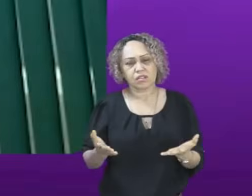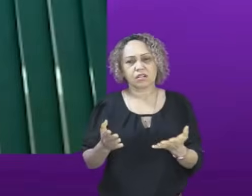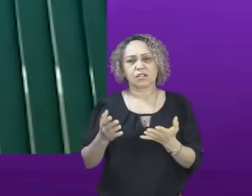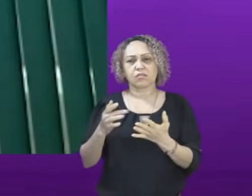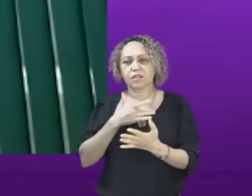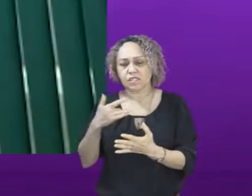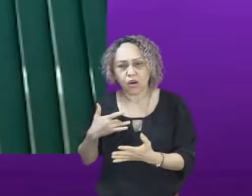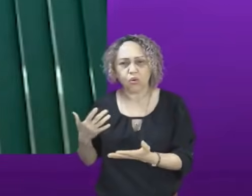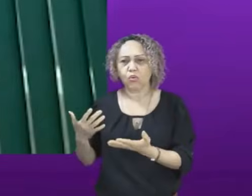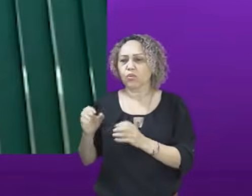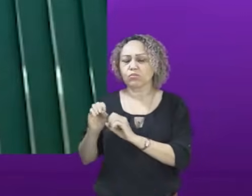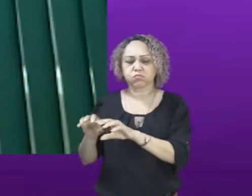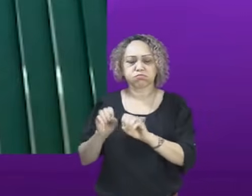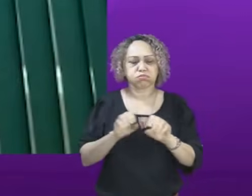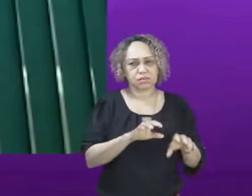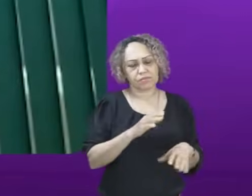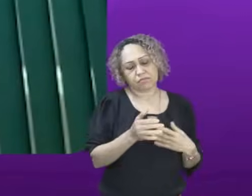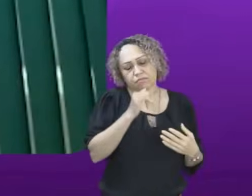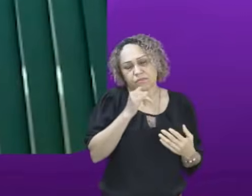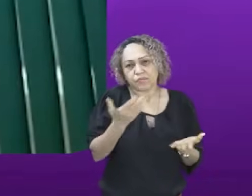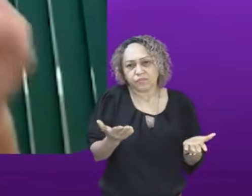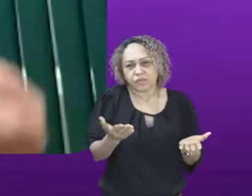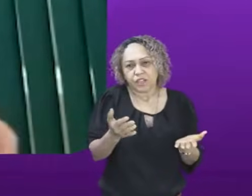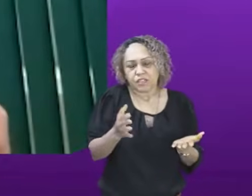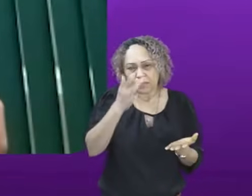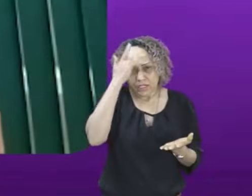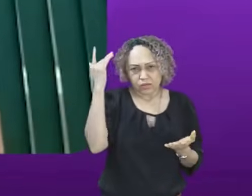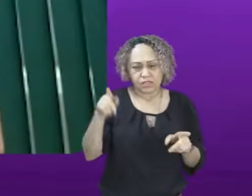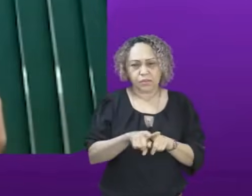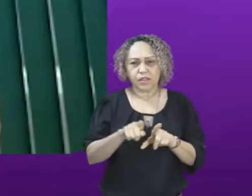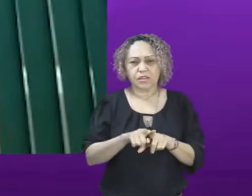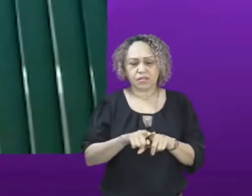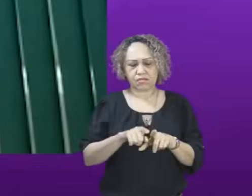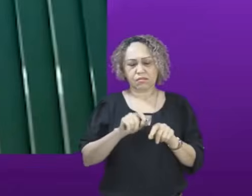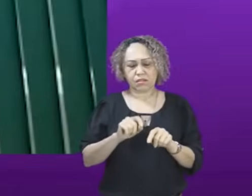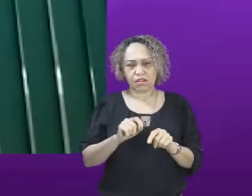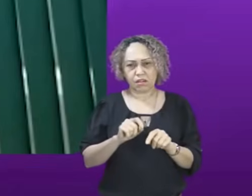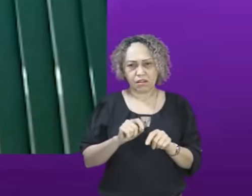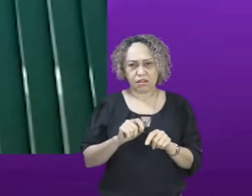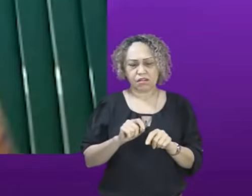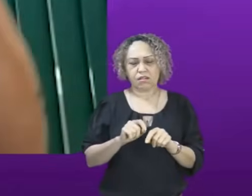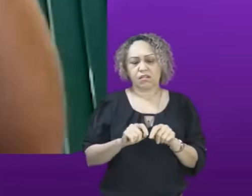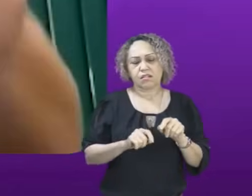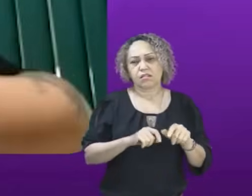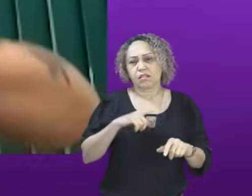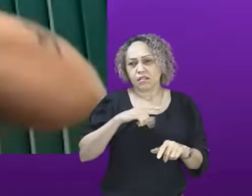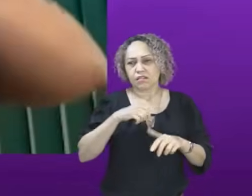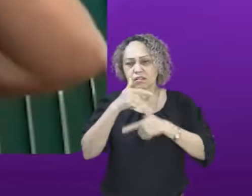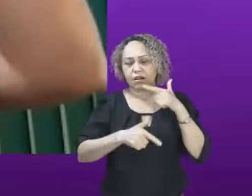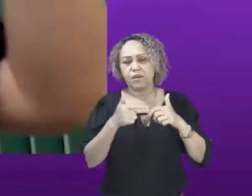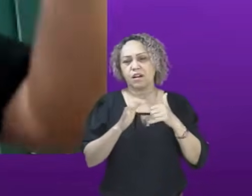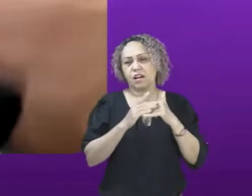influenciadores que estão em torno dele, que pode ser você que está me assistindo, ou apoiadores que querem ver o sucesso